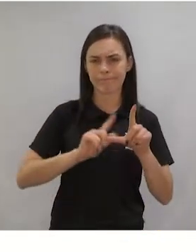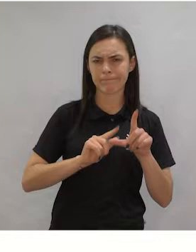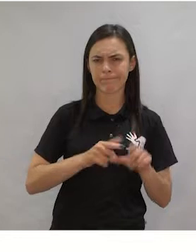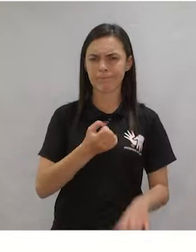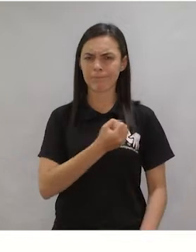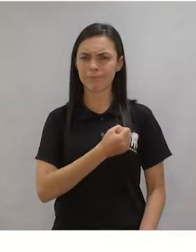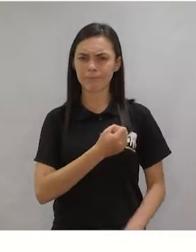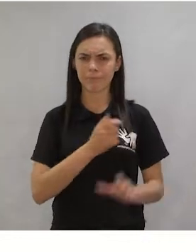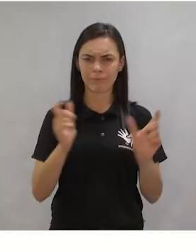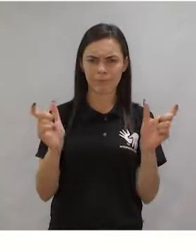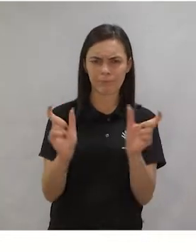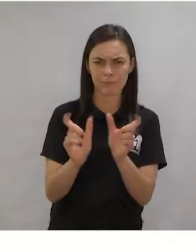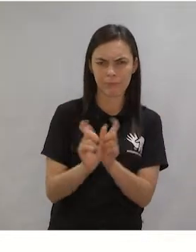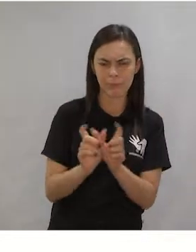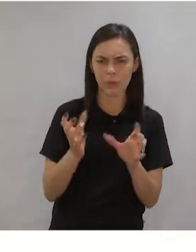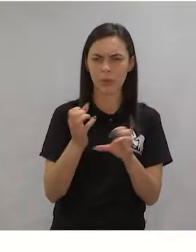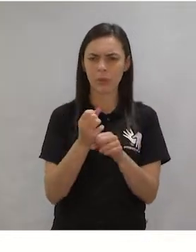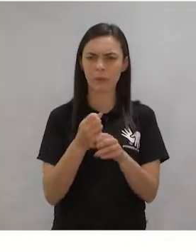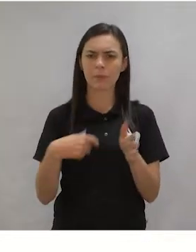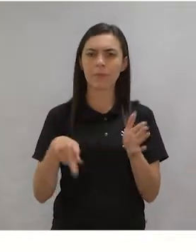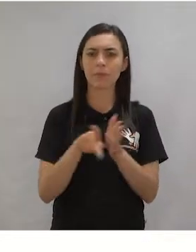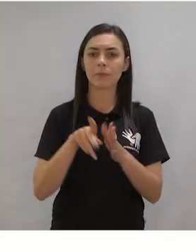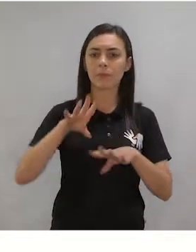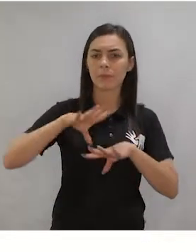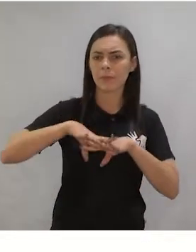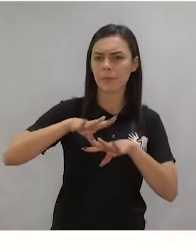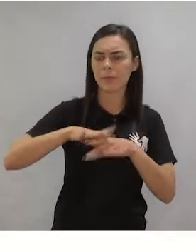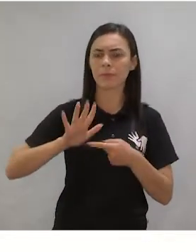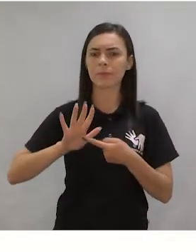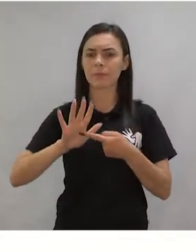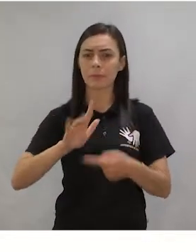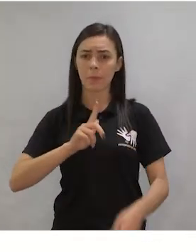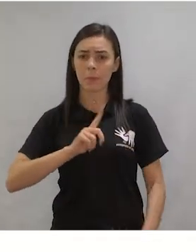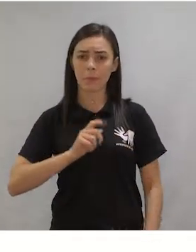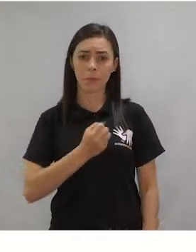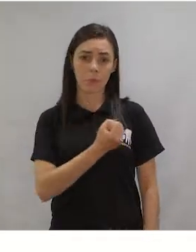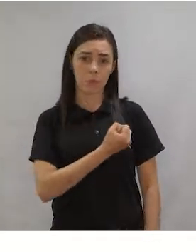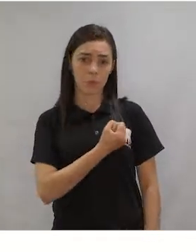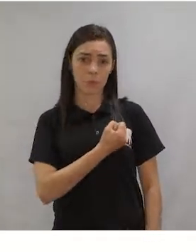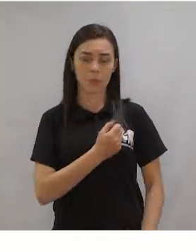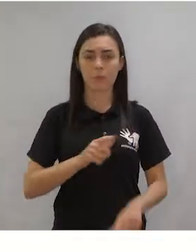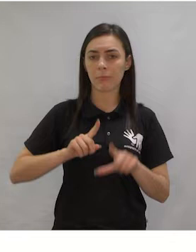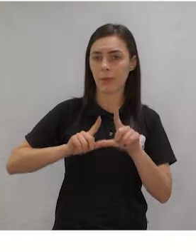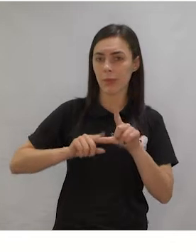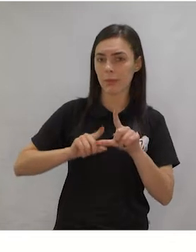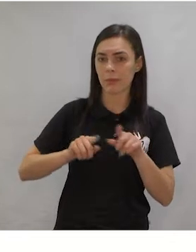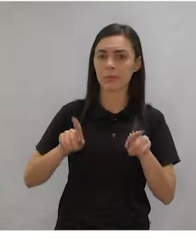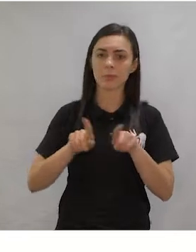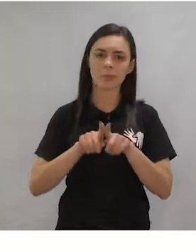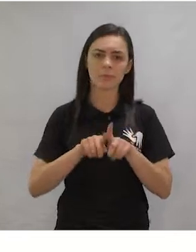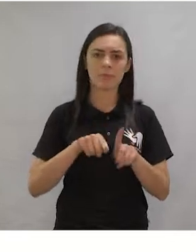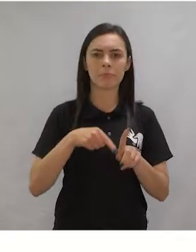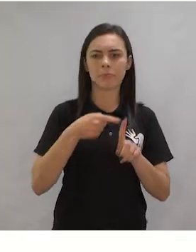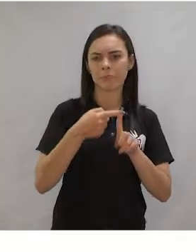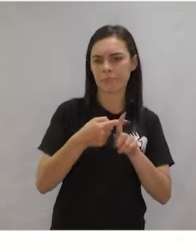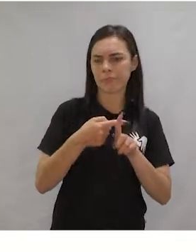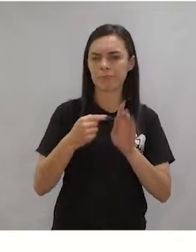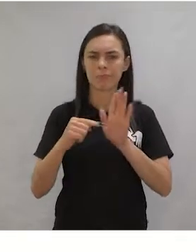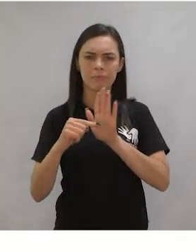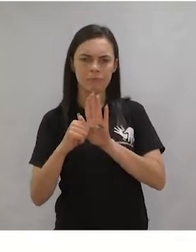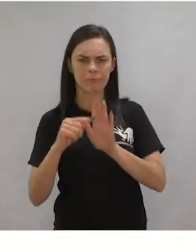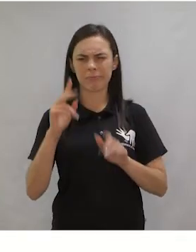Expressões algébricas são expressões matemáticas que apresentam números, letras e